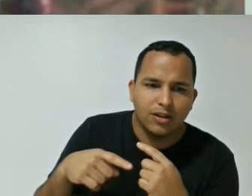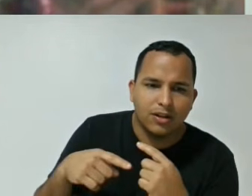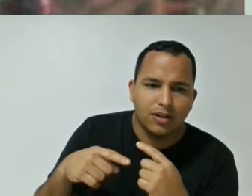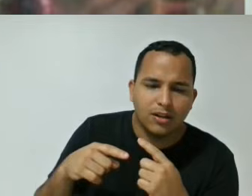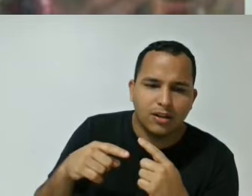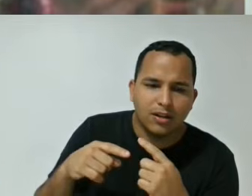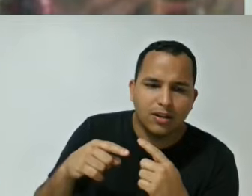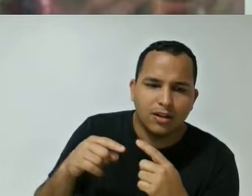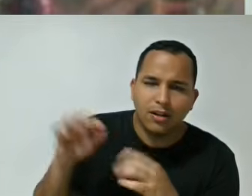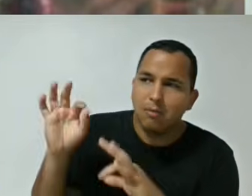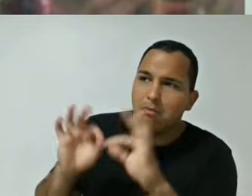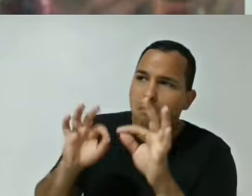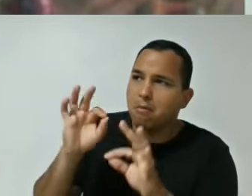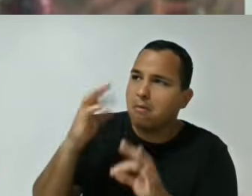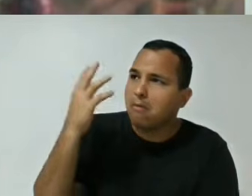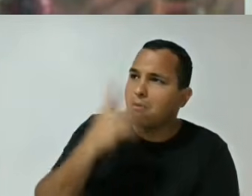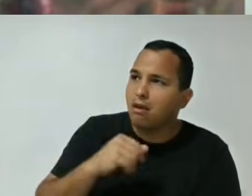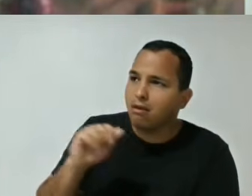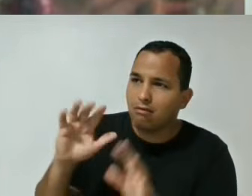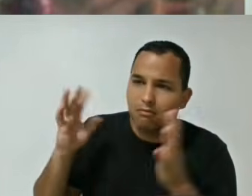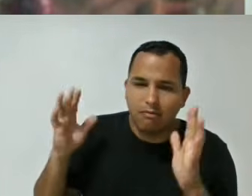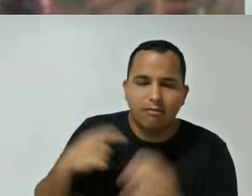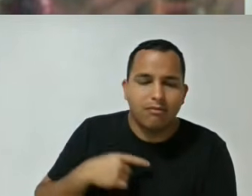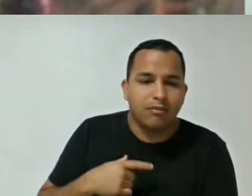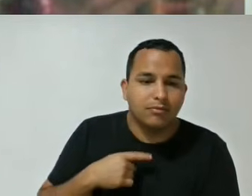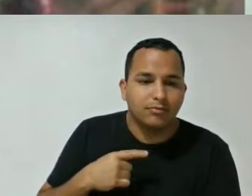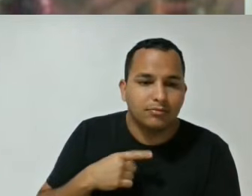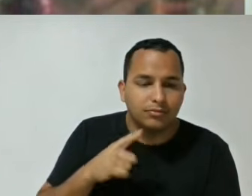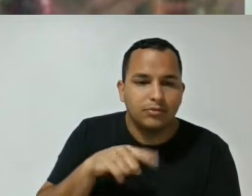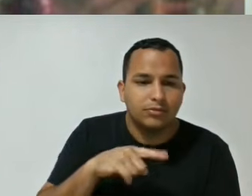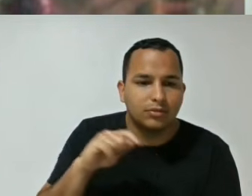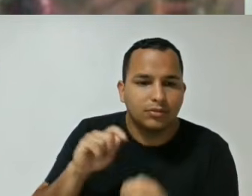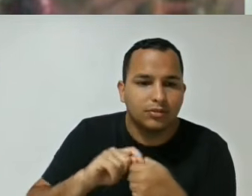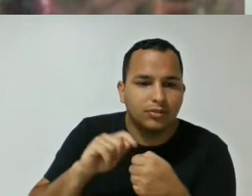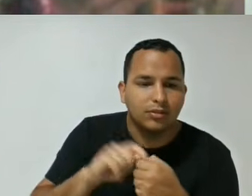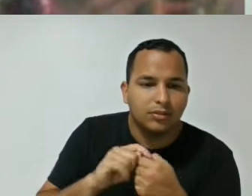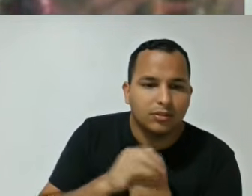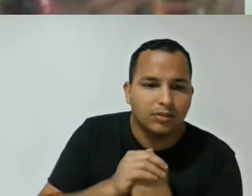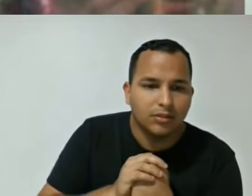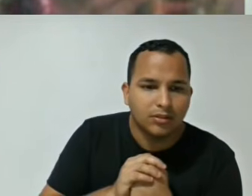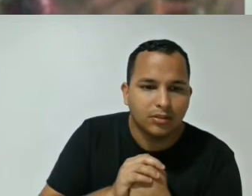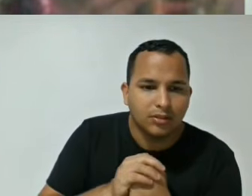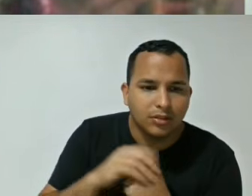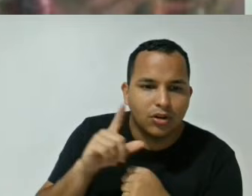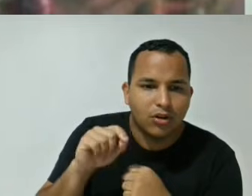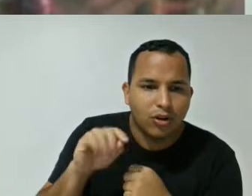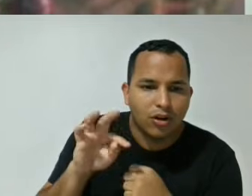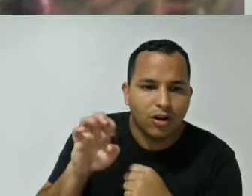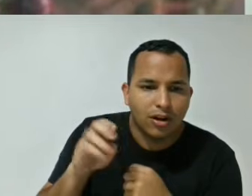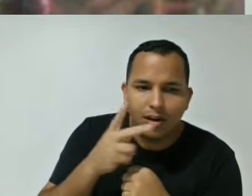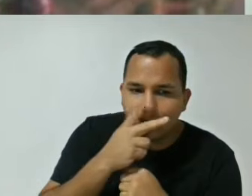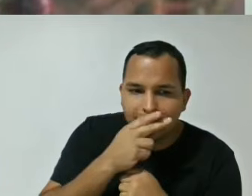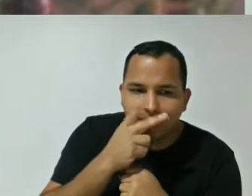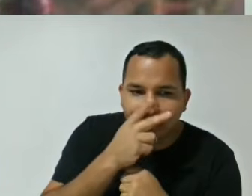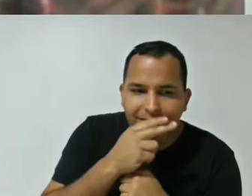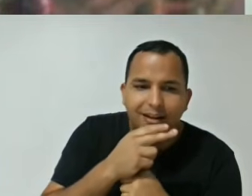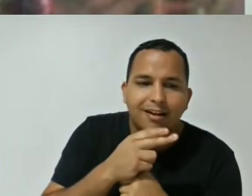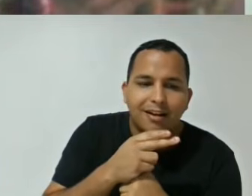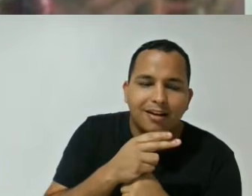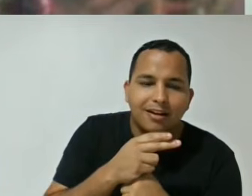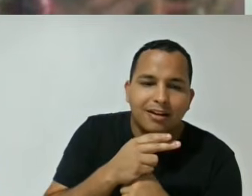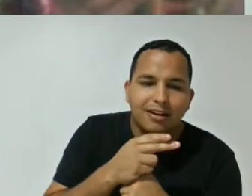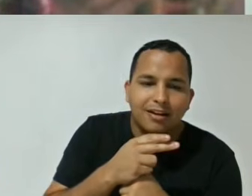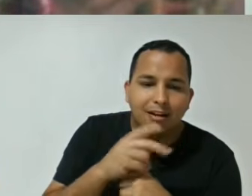adereço, e, Sim, não tinha, sim. e nós fazíamos no meio do lote, na esquina, ali, sem luz. Vocês não têm imagem